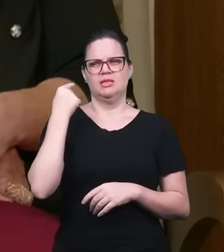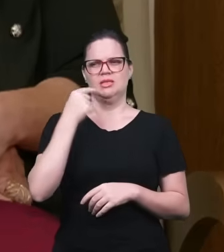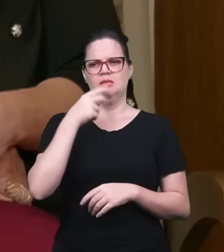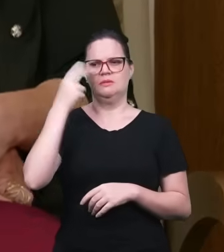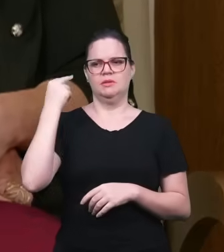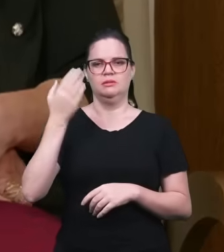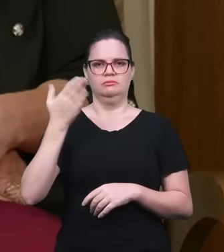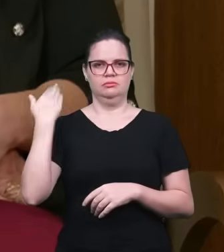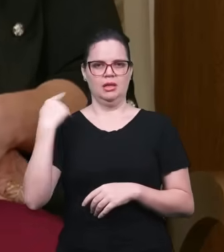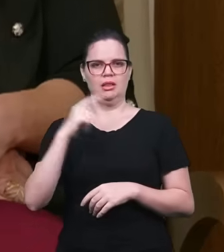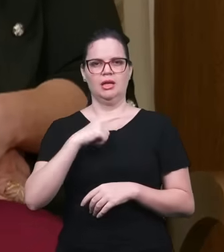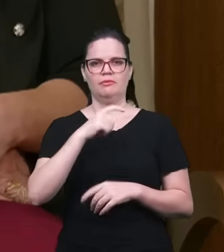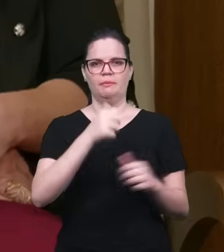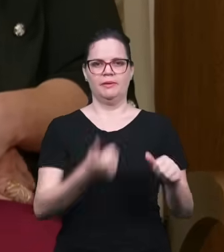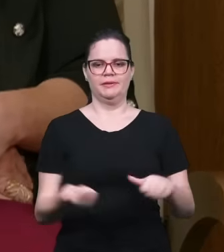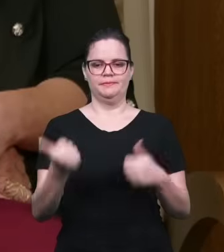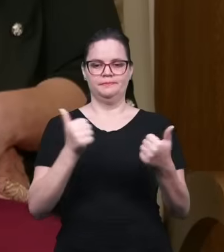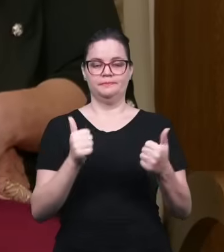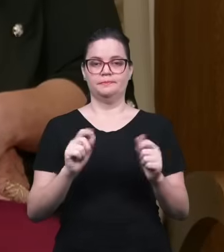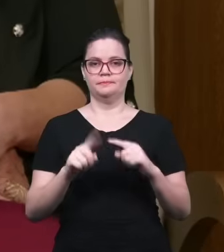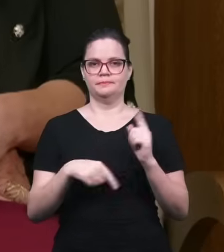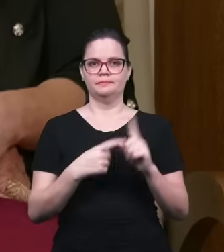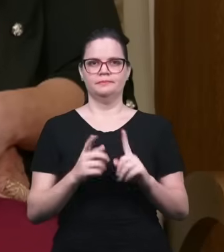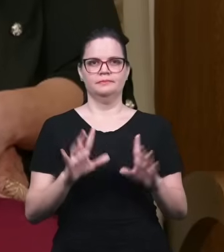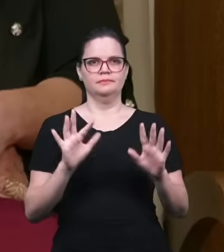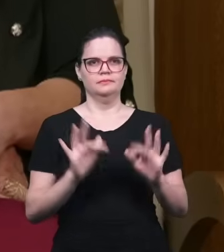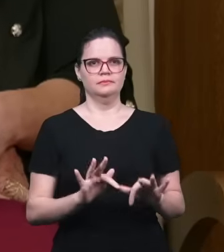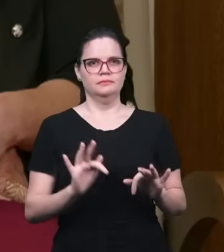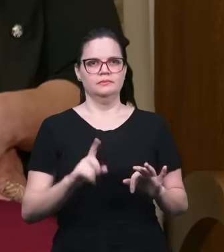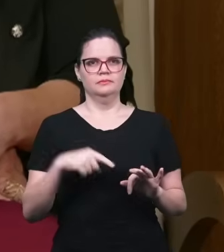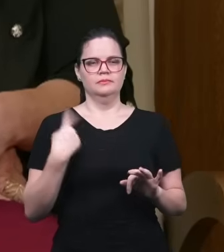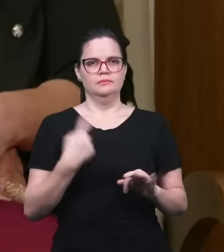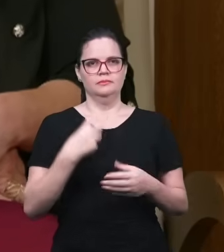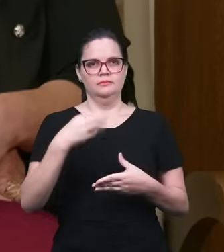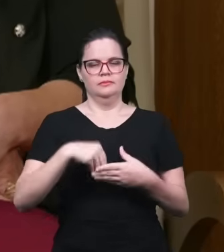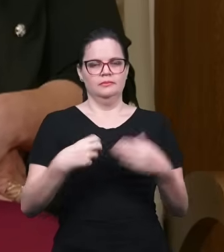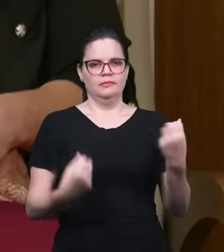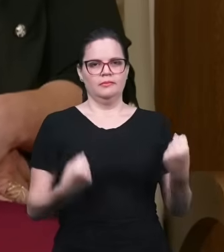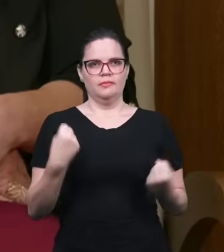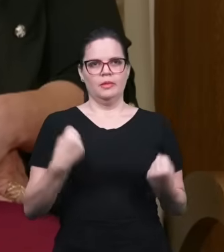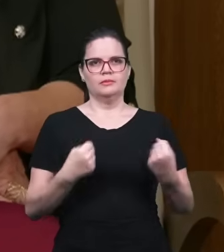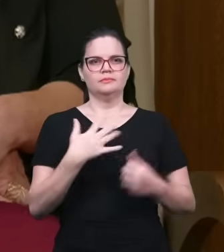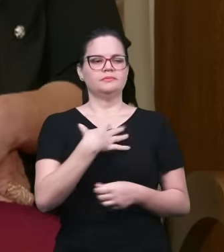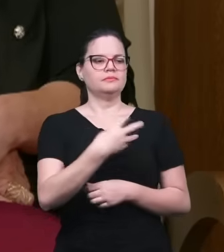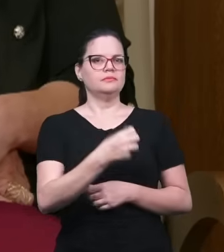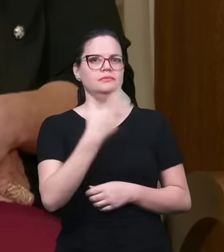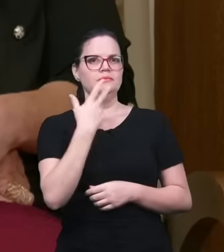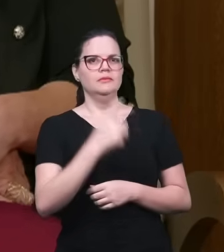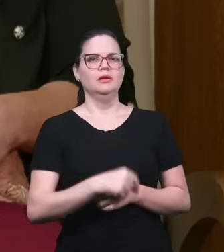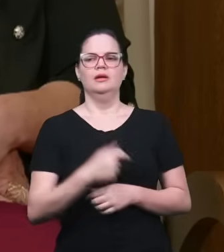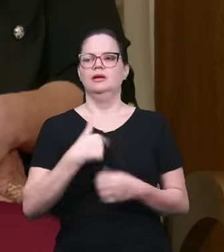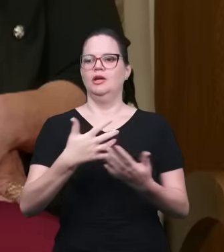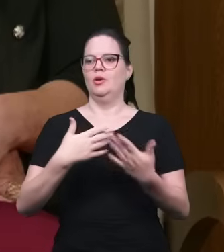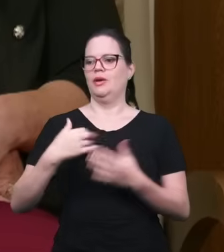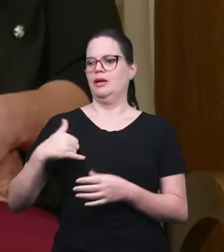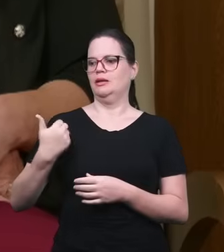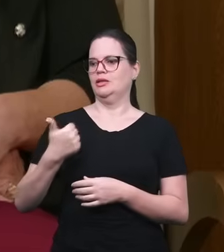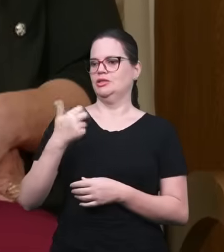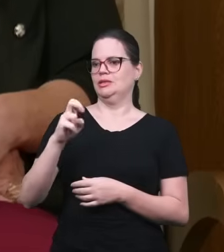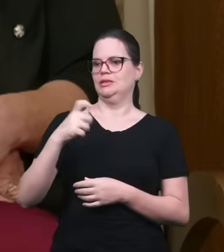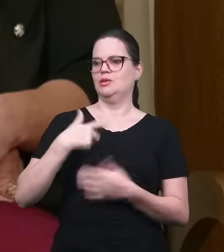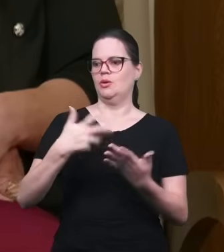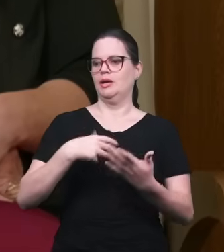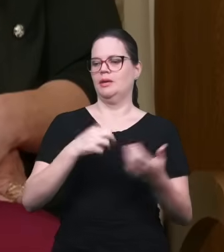semanas, e quando a gente saiu do batismo, assim, nós estávamos no carro, aí meu filho falou assim, eu não vejo a hora de fazer 15 anos que eu